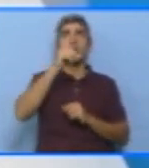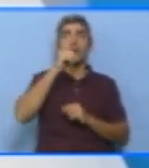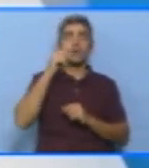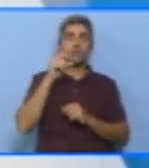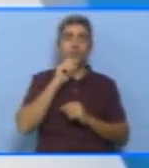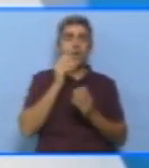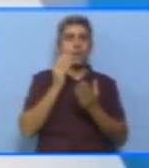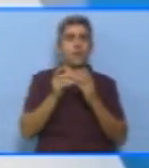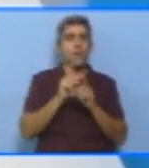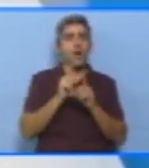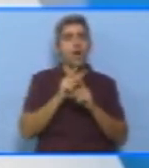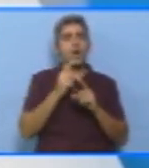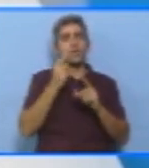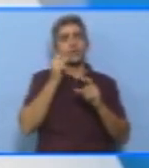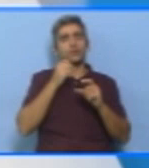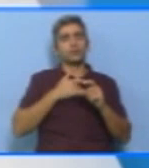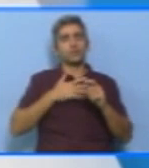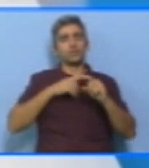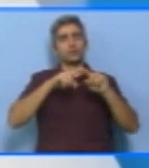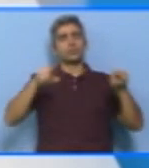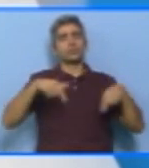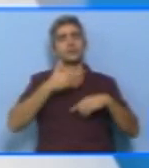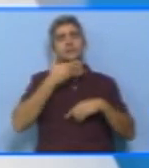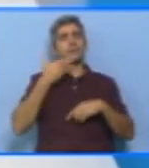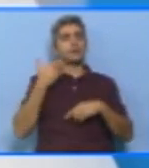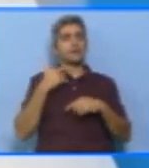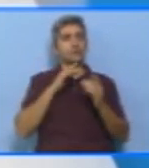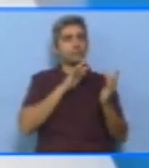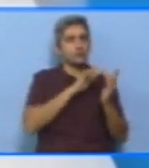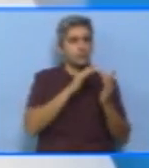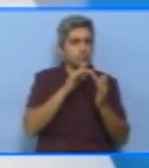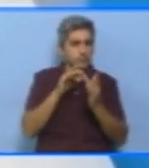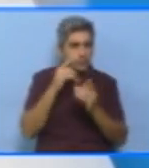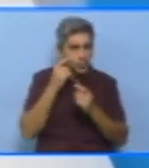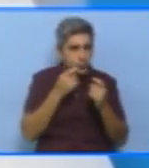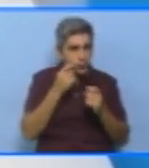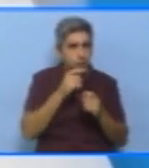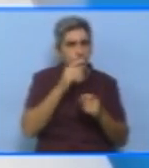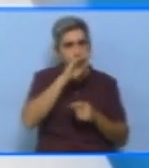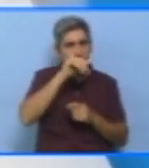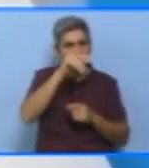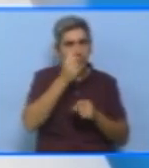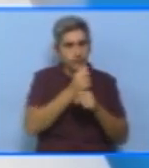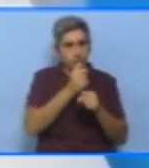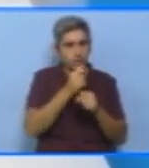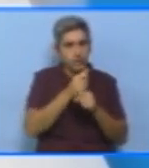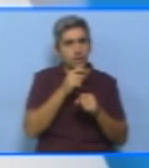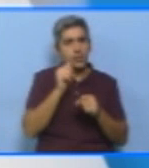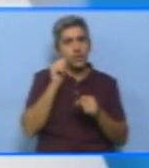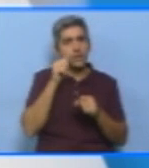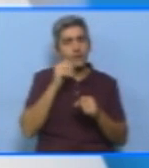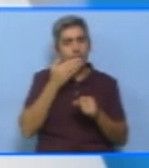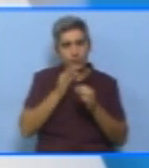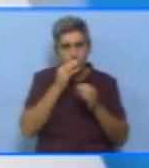comparar-se a um proprietário que saiu muito cedo a contratar trabalhadores para a sua vinha. Ajustou com eles